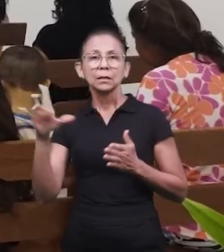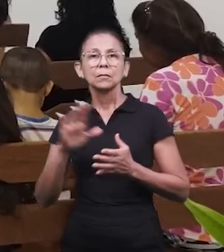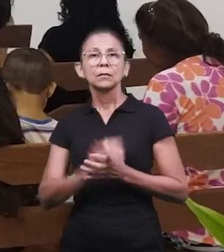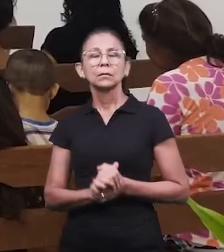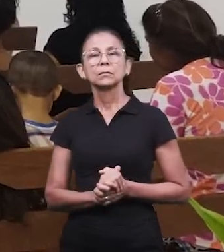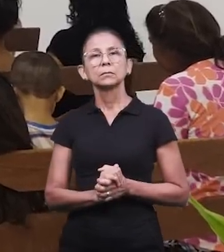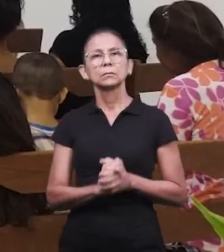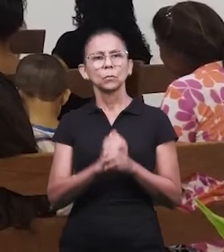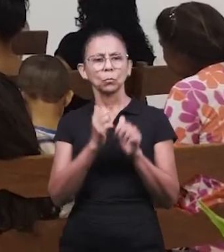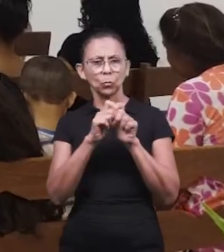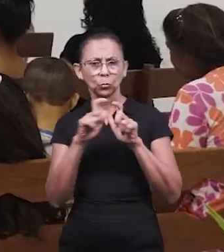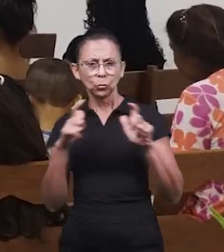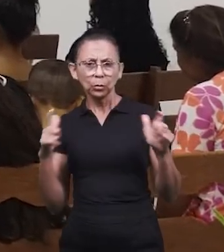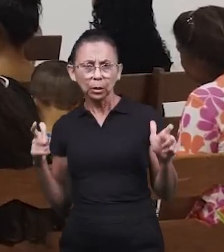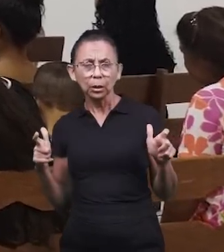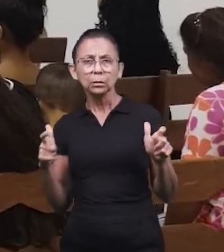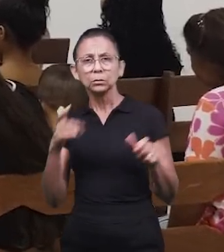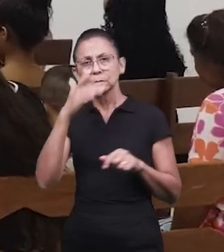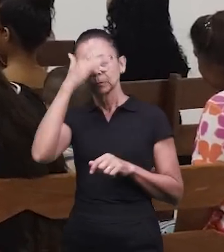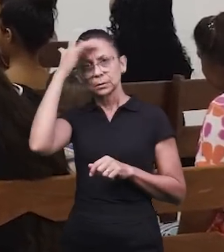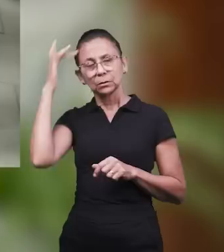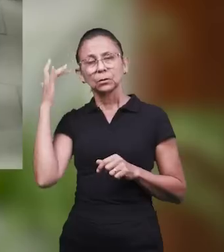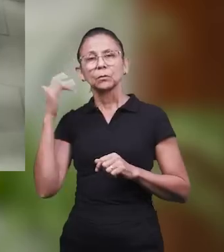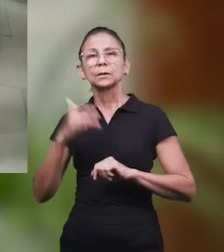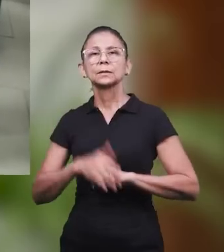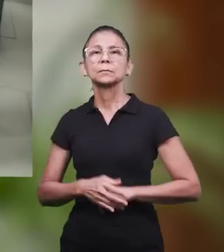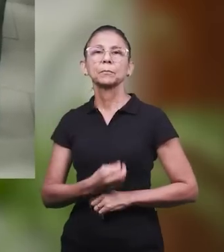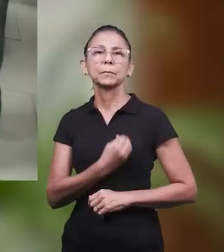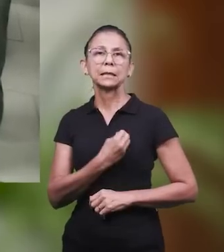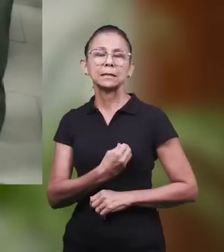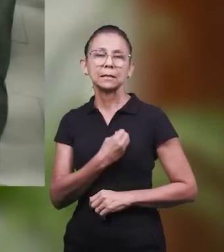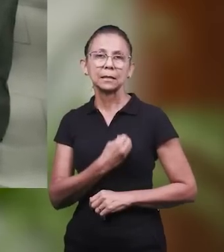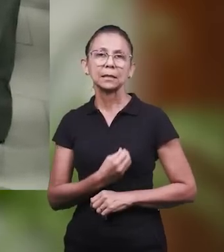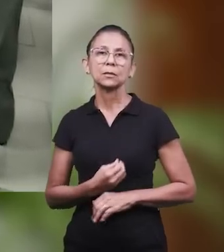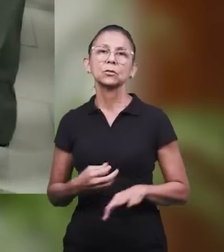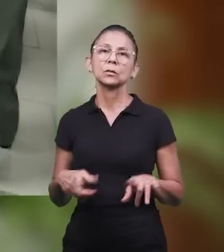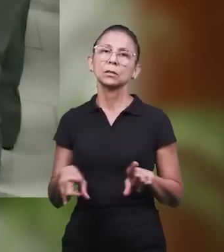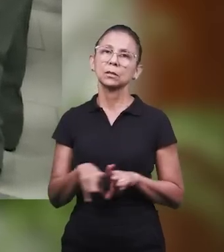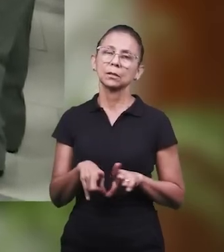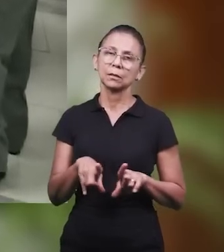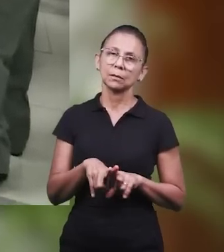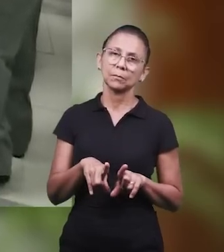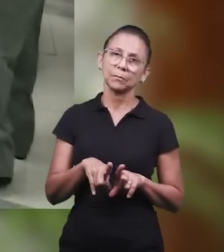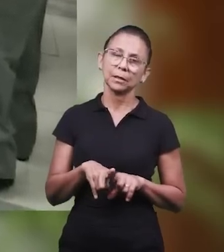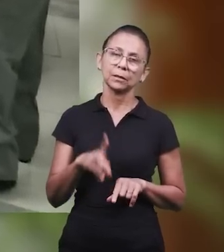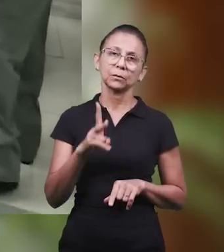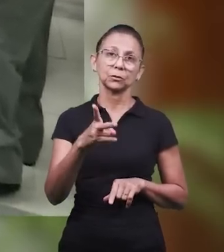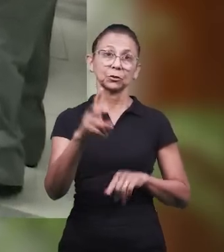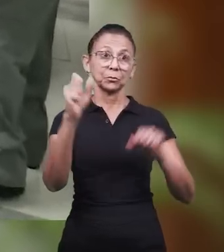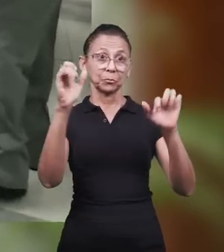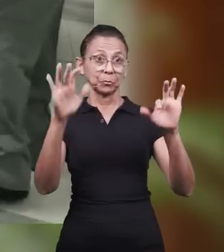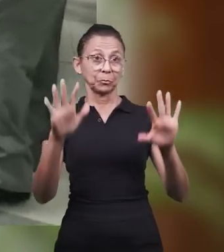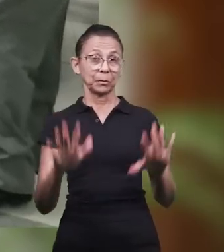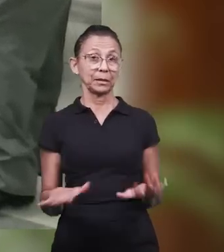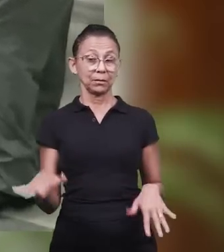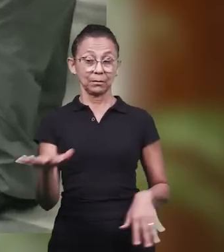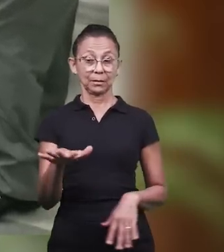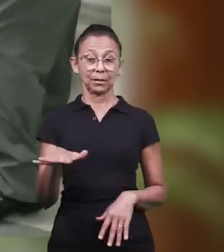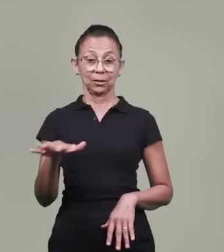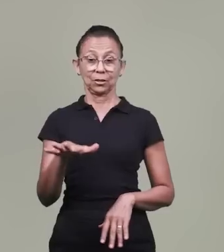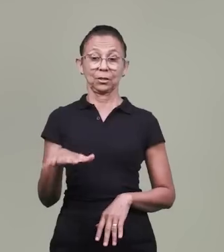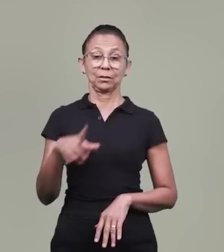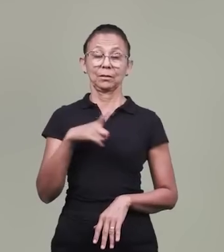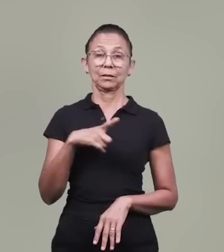57 participantes para a glória do nosso Deus. E completando parte das bênçãos que o Senhor nos concedeu nesta